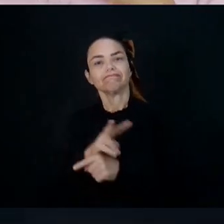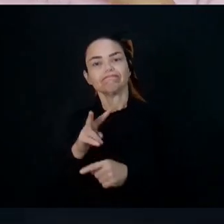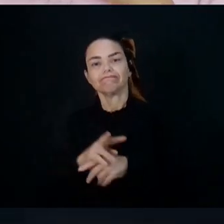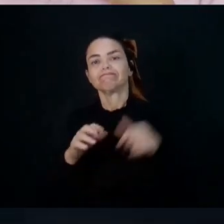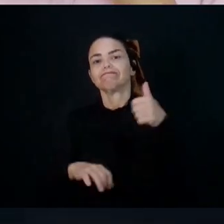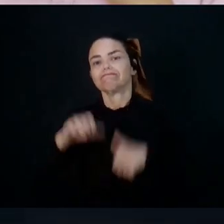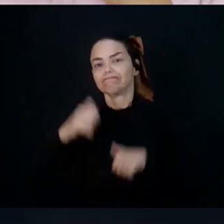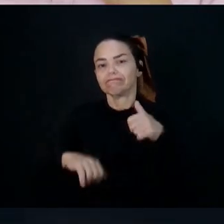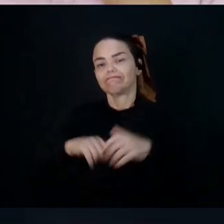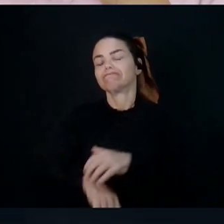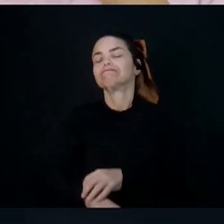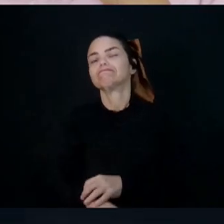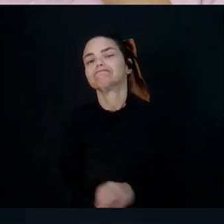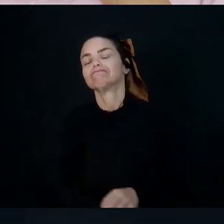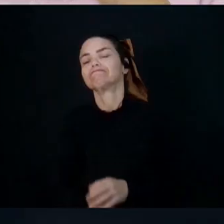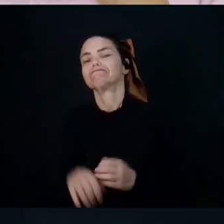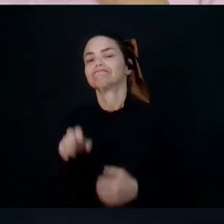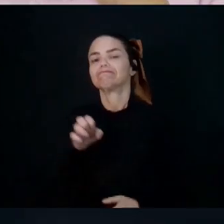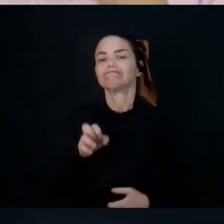não é isso, Érica?